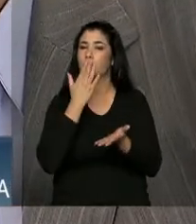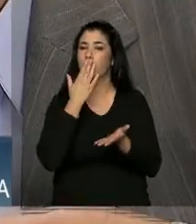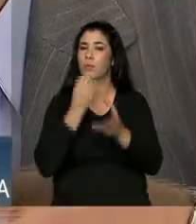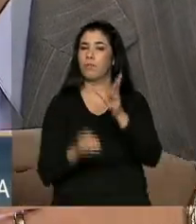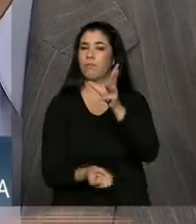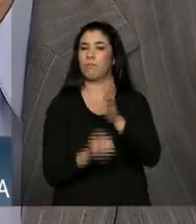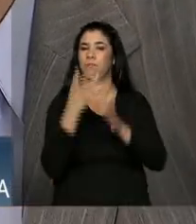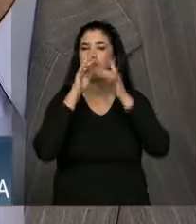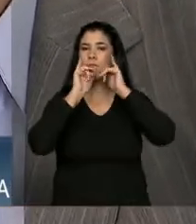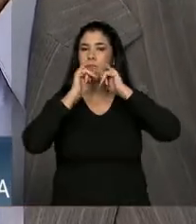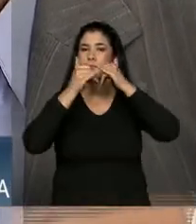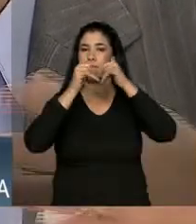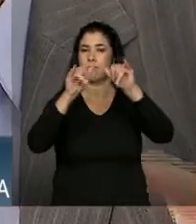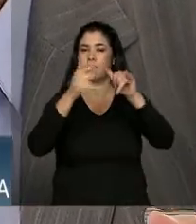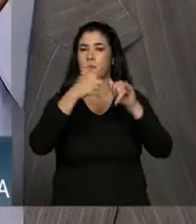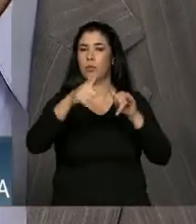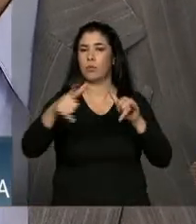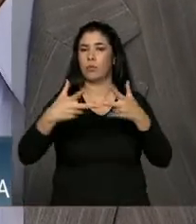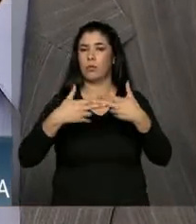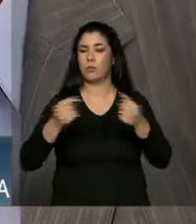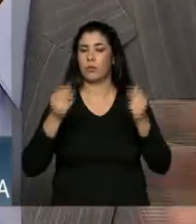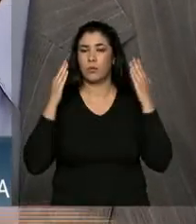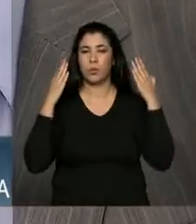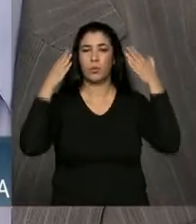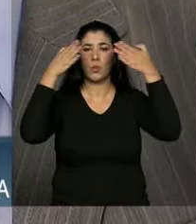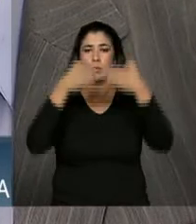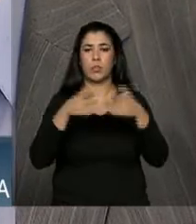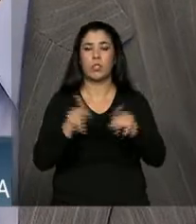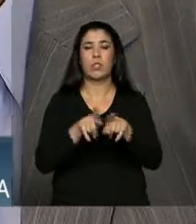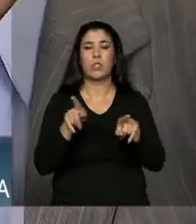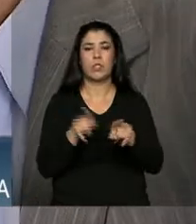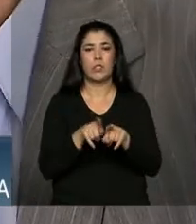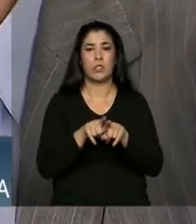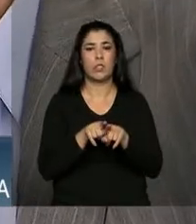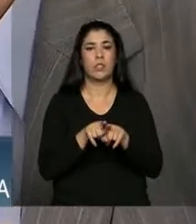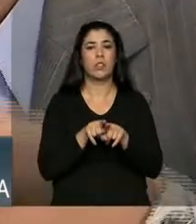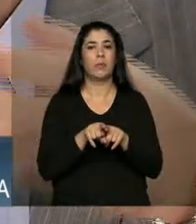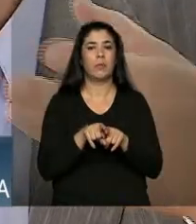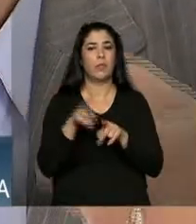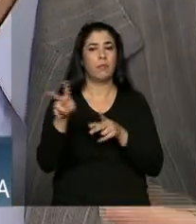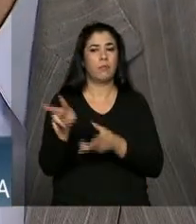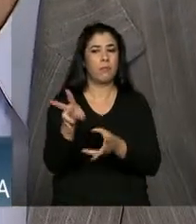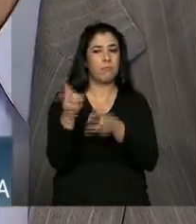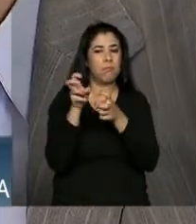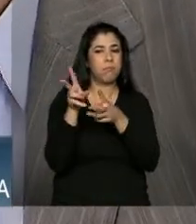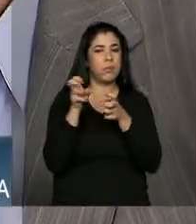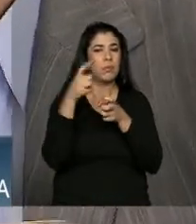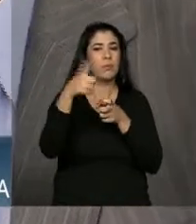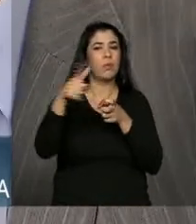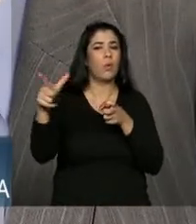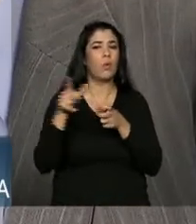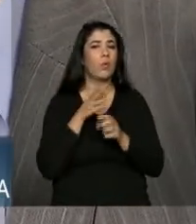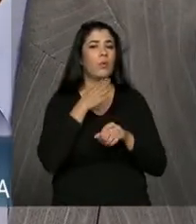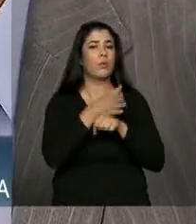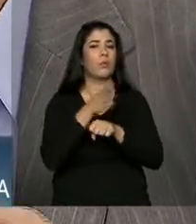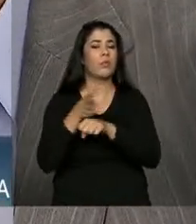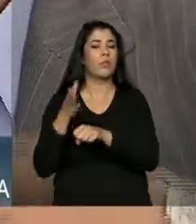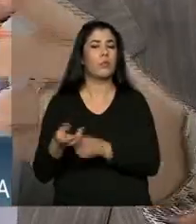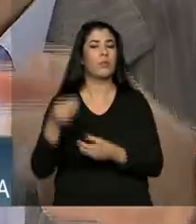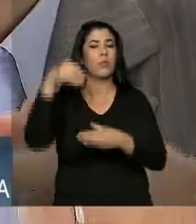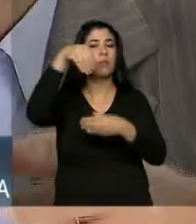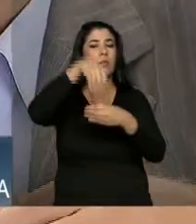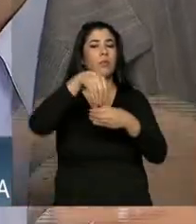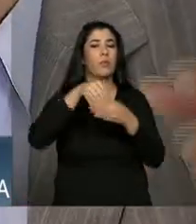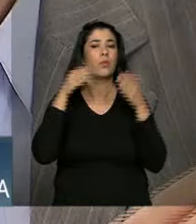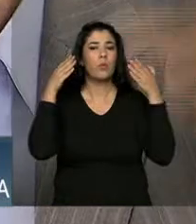centro é de carga e ao mesmo tempo atrair investimentos de carro natural etc também para o centro da